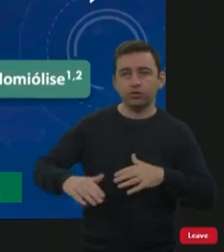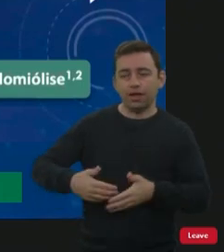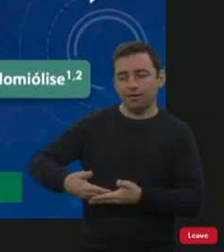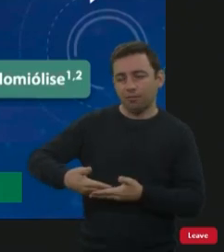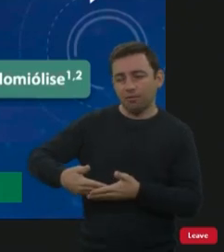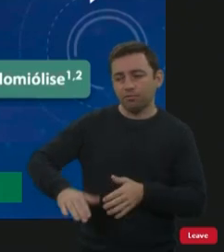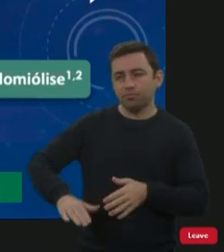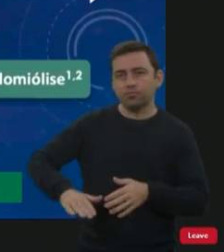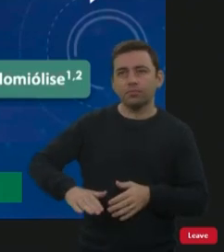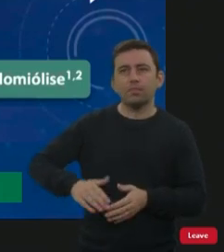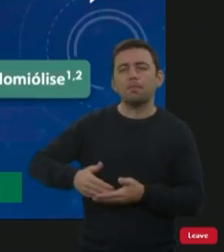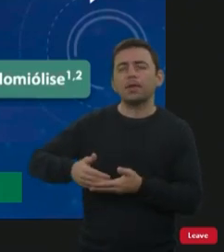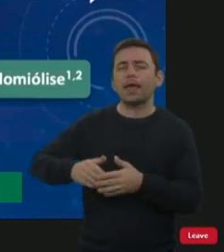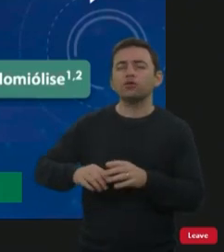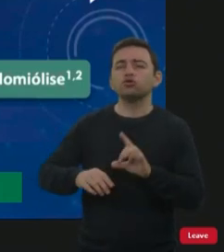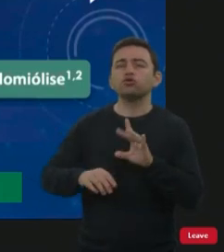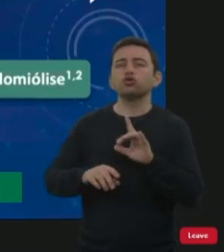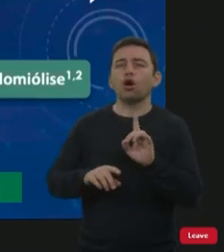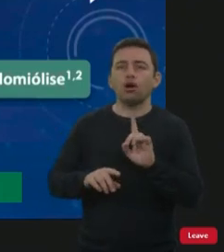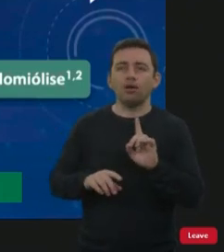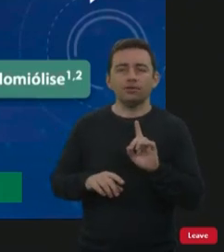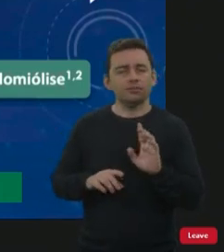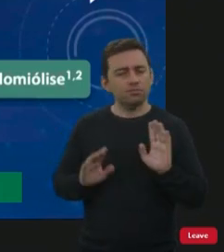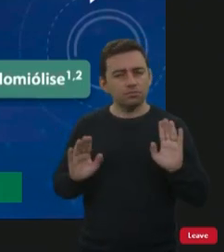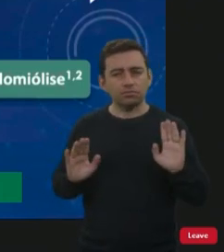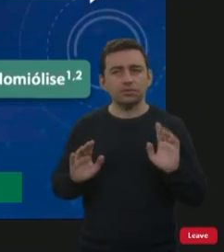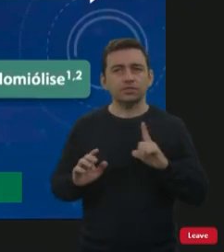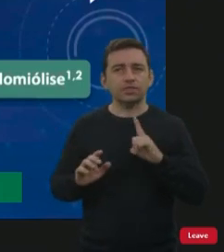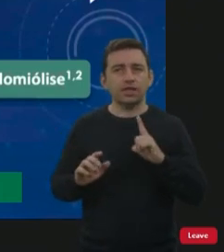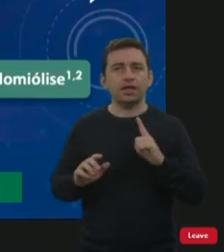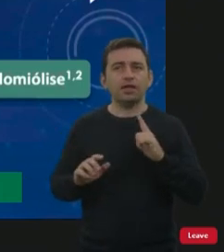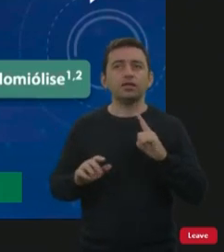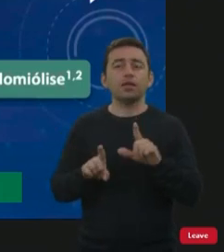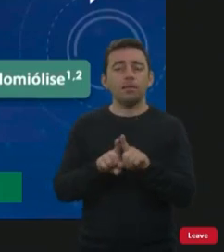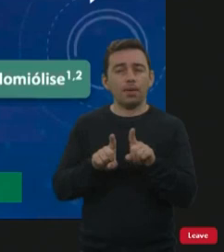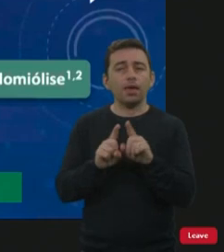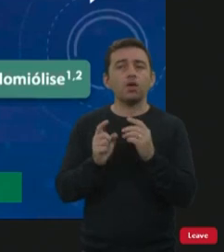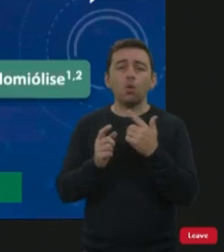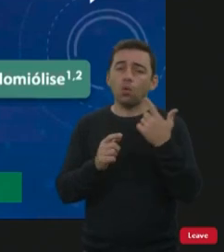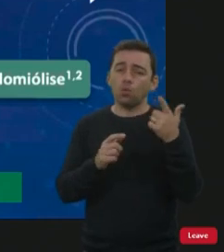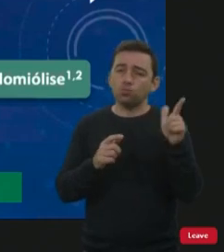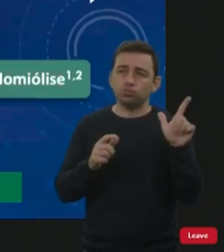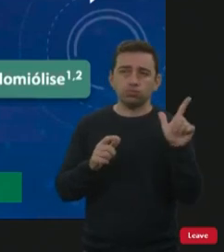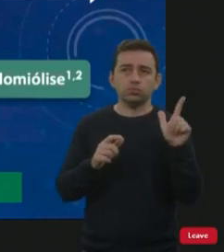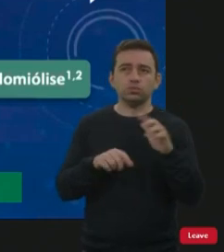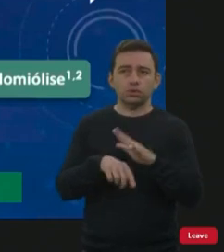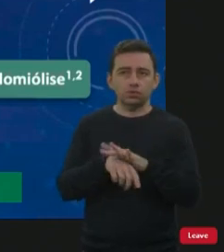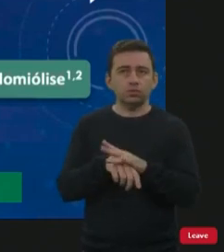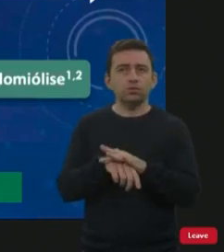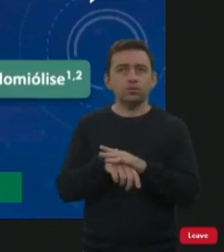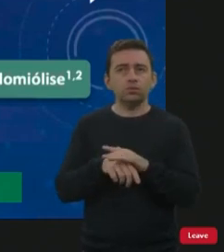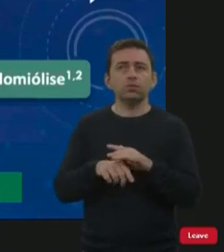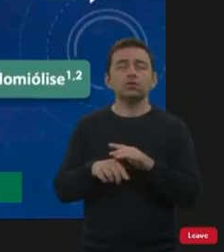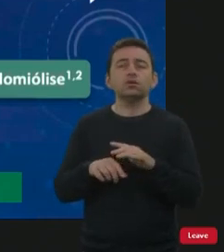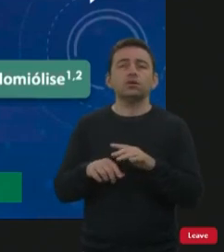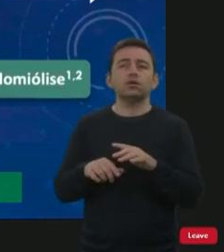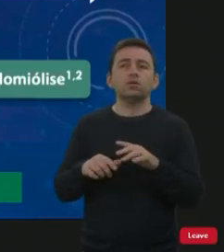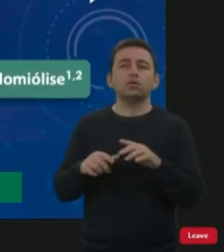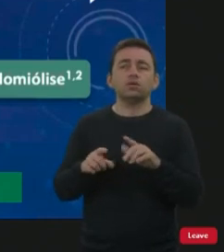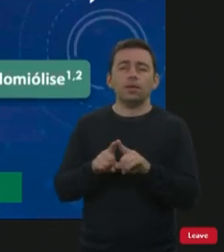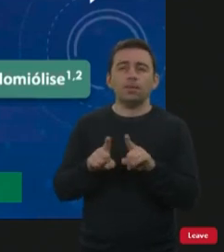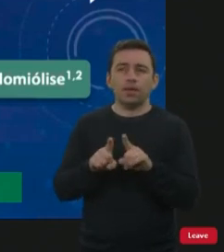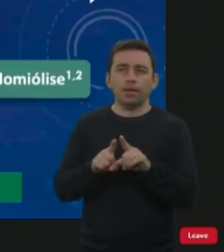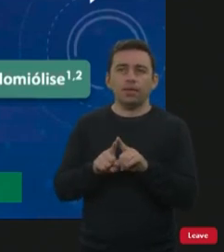na criança pequena, que a gente pode ter manifestação da doença, tá? Todas as doenças genéticas têm um espectro